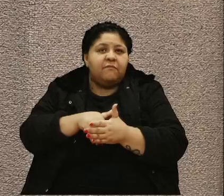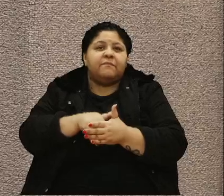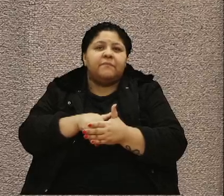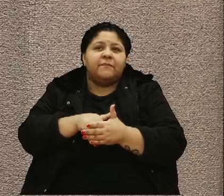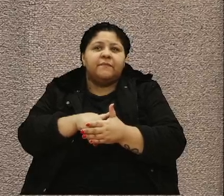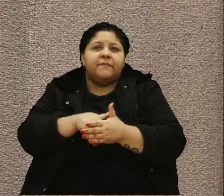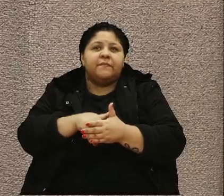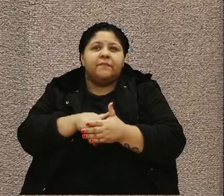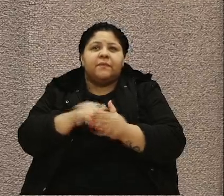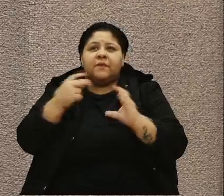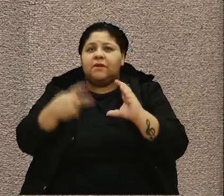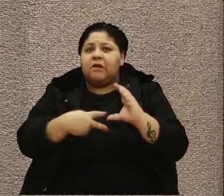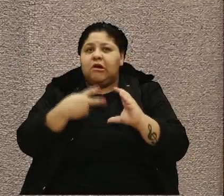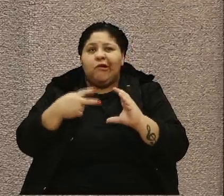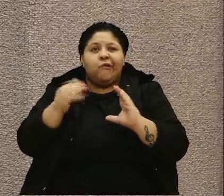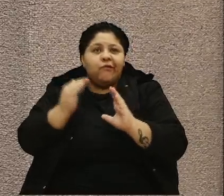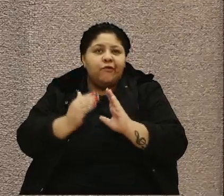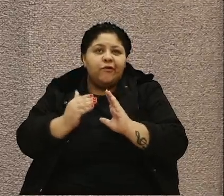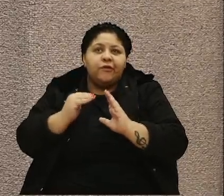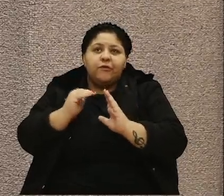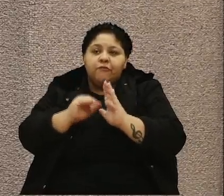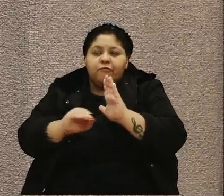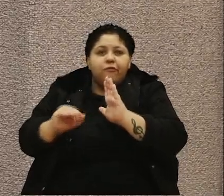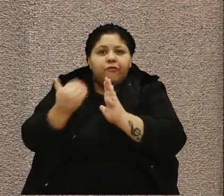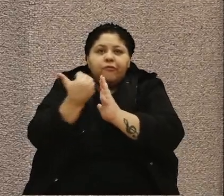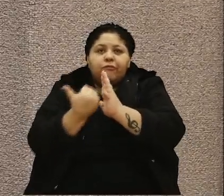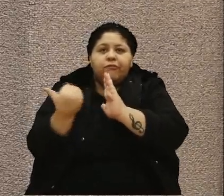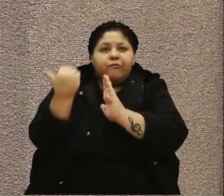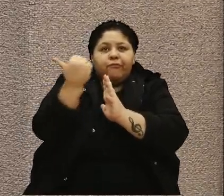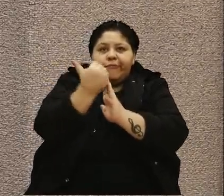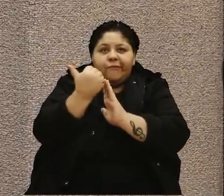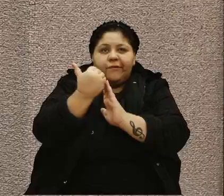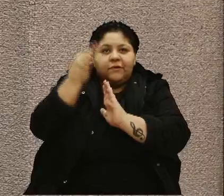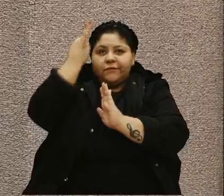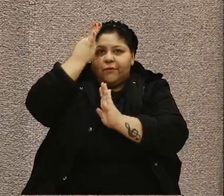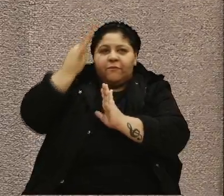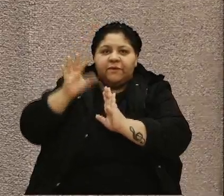E a Câmara vota soberanamente o seu entendimento.